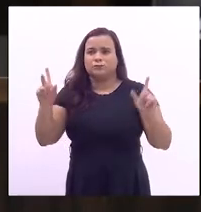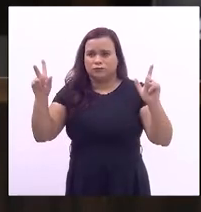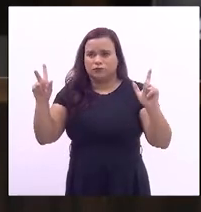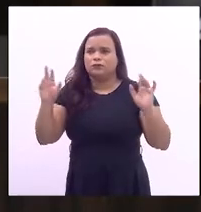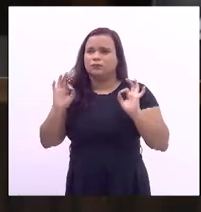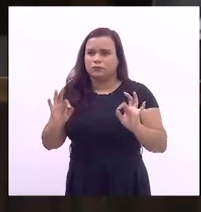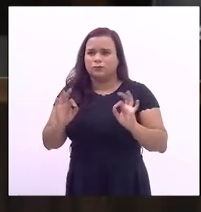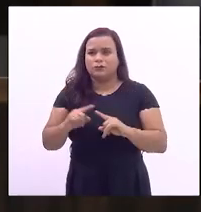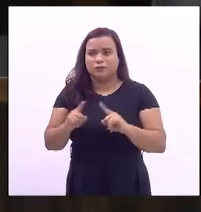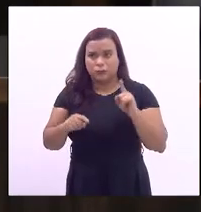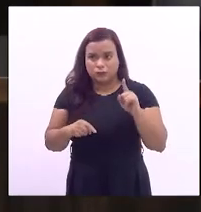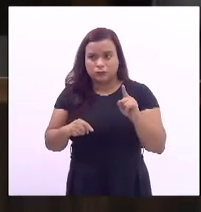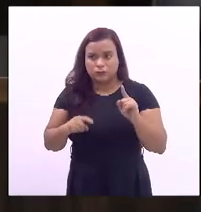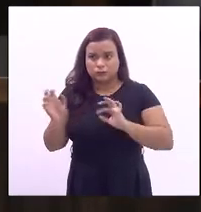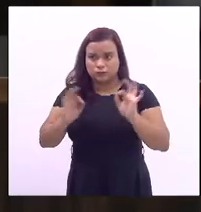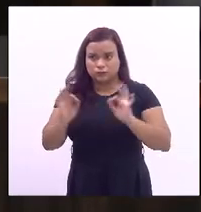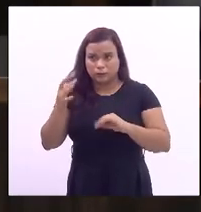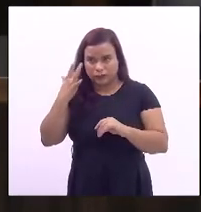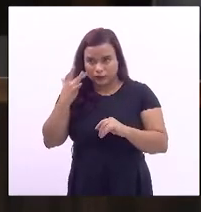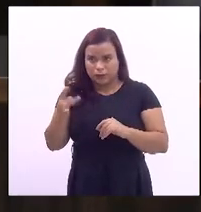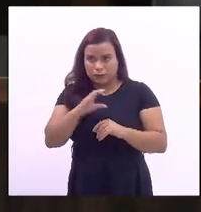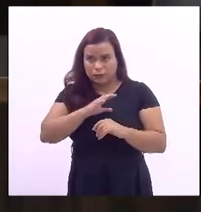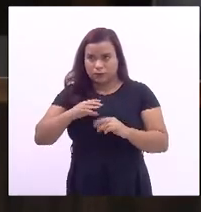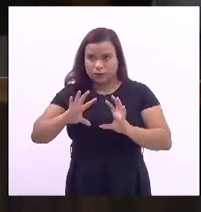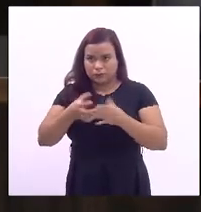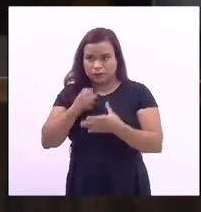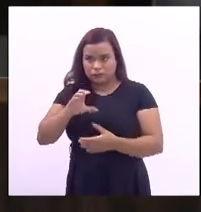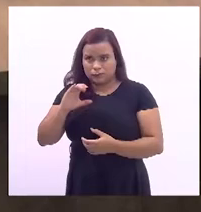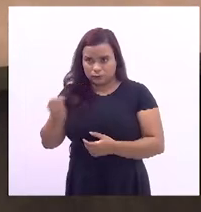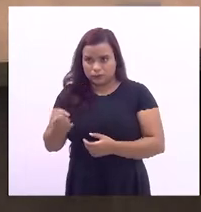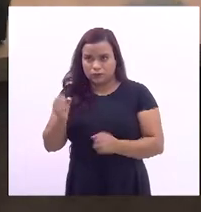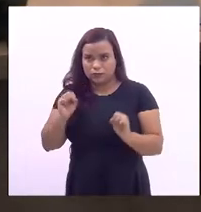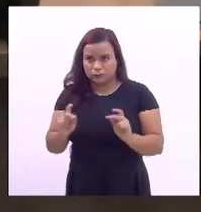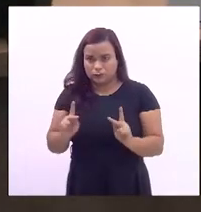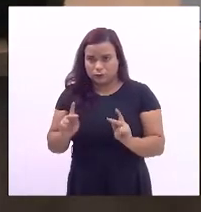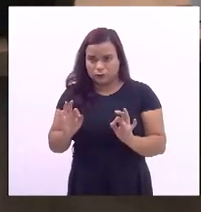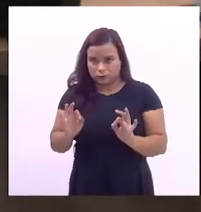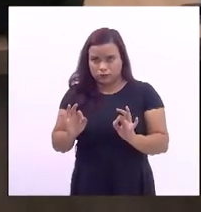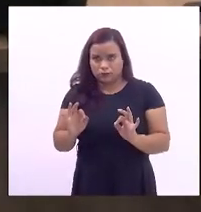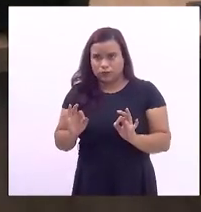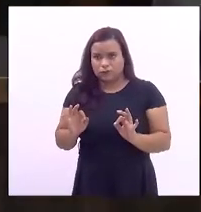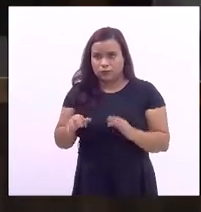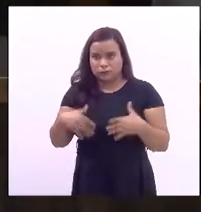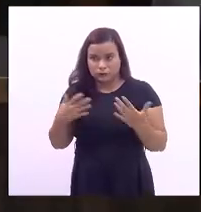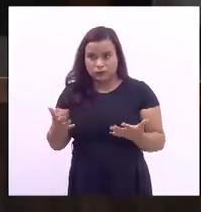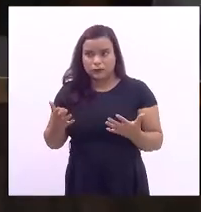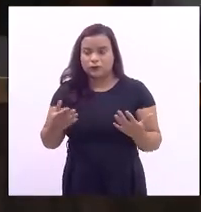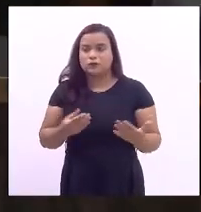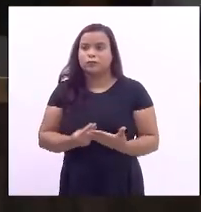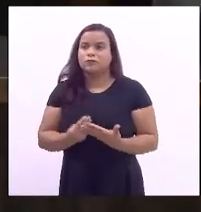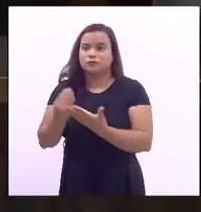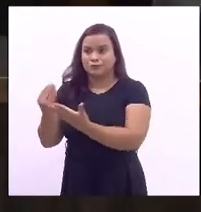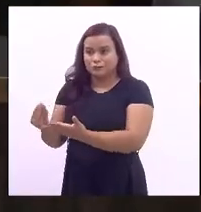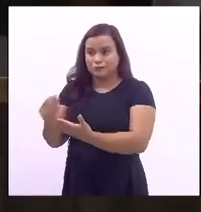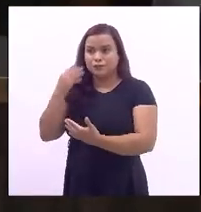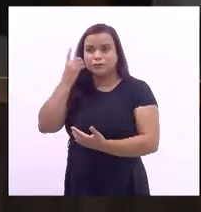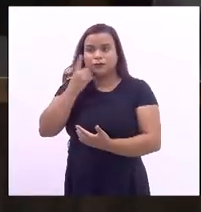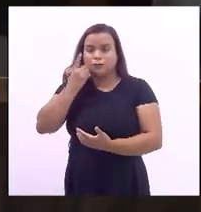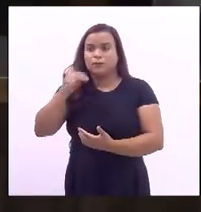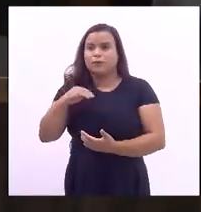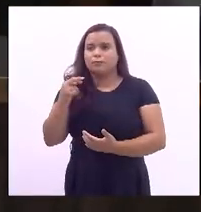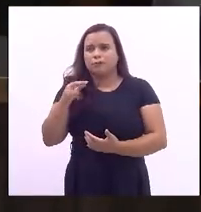Mas vamos silêncio vai reunir amanhã comissão de gostamos disso por favor emitel Deputado Márcio E aí